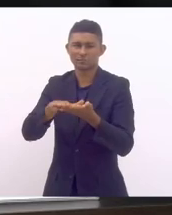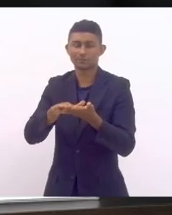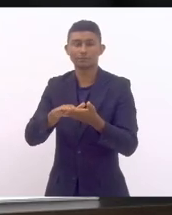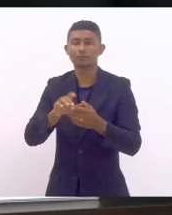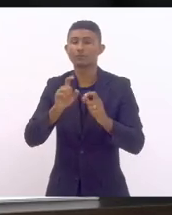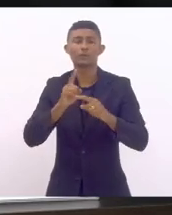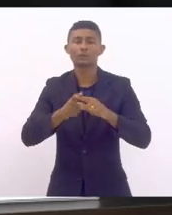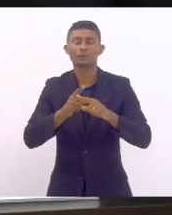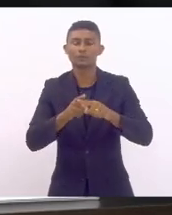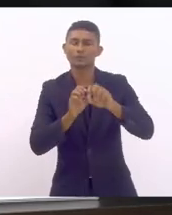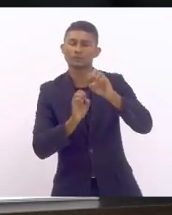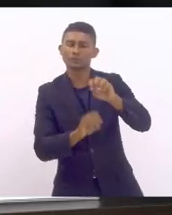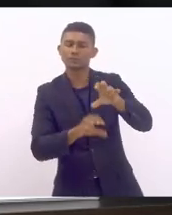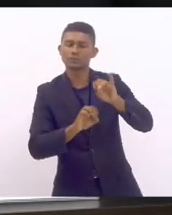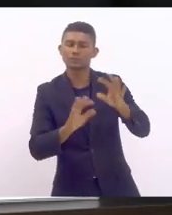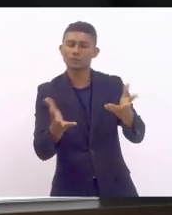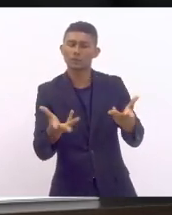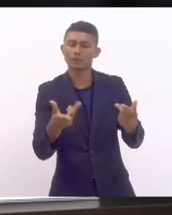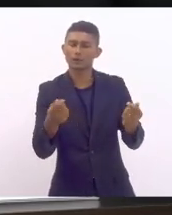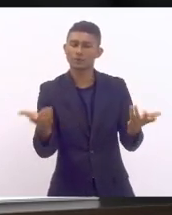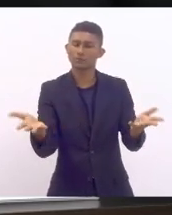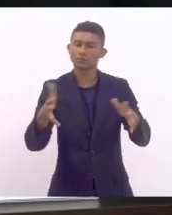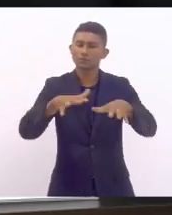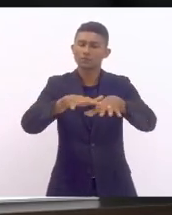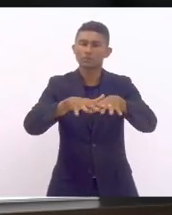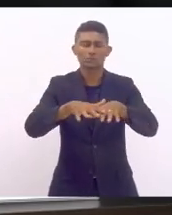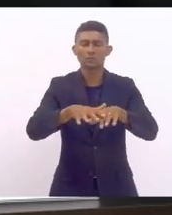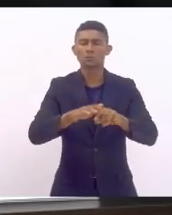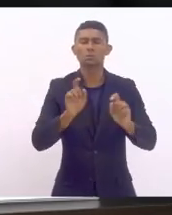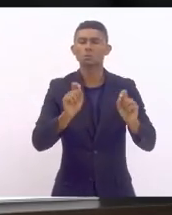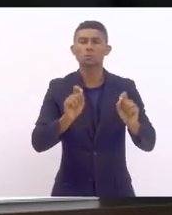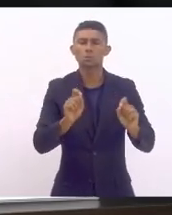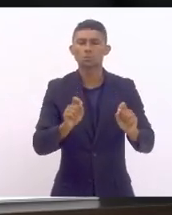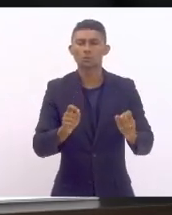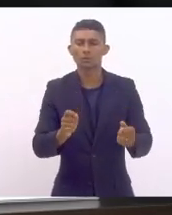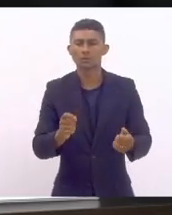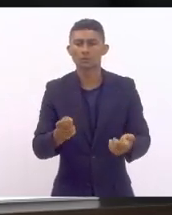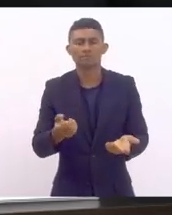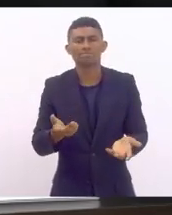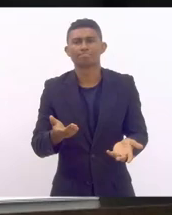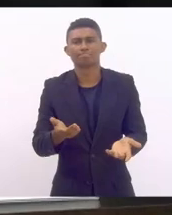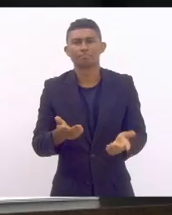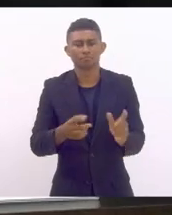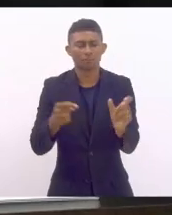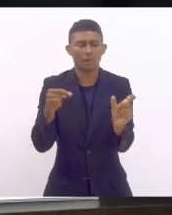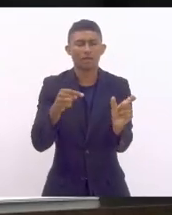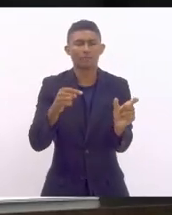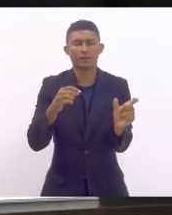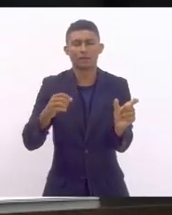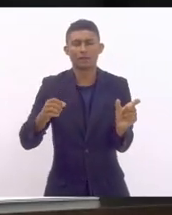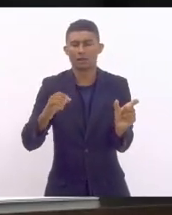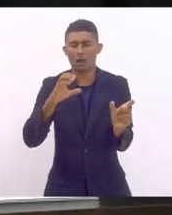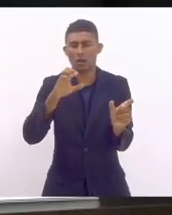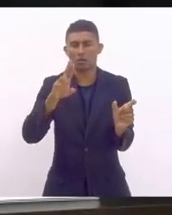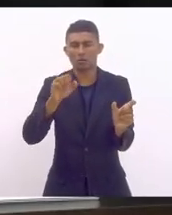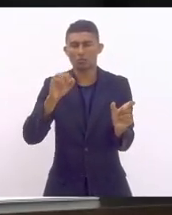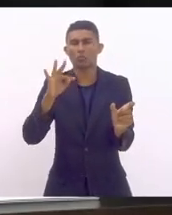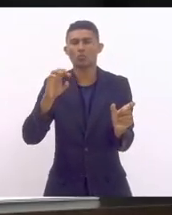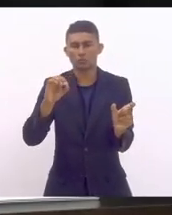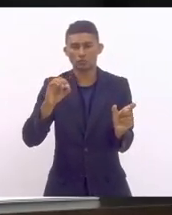e inclusiva ela tem não diga é muito ruim chamar a palavra custo mas é um investimento